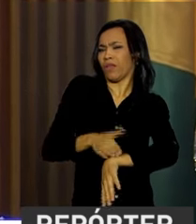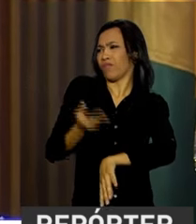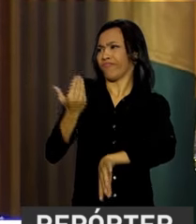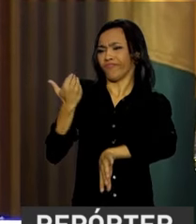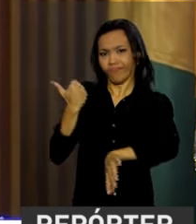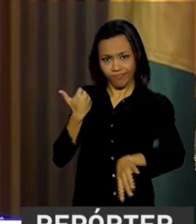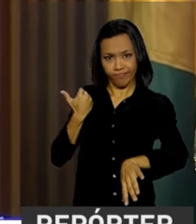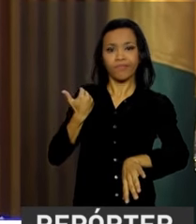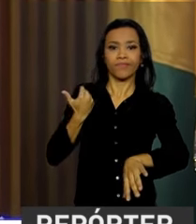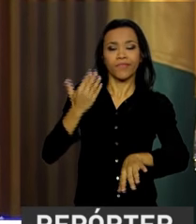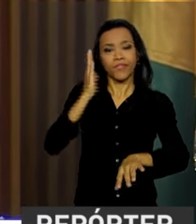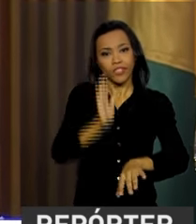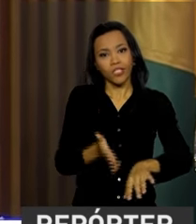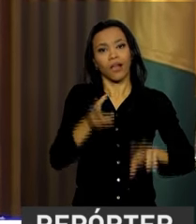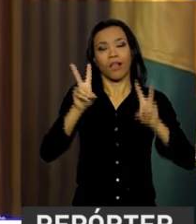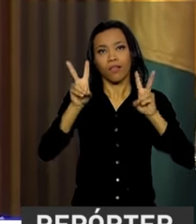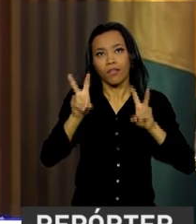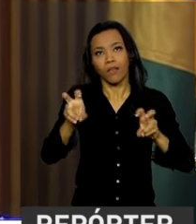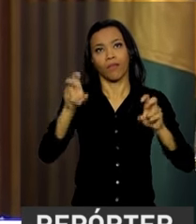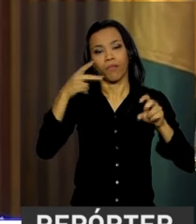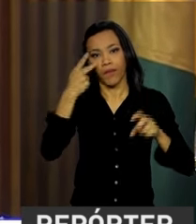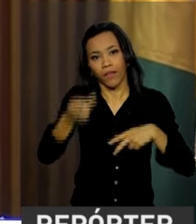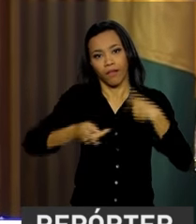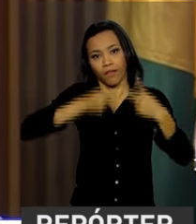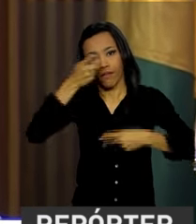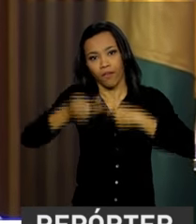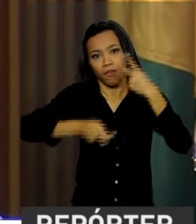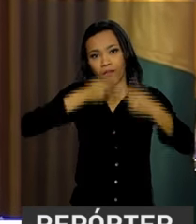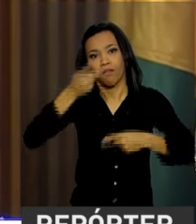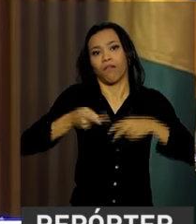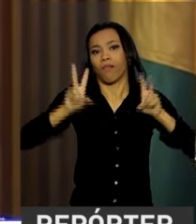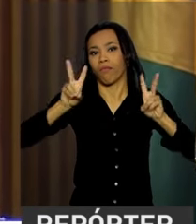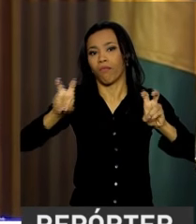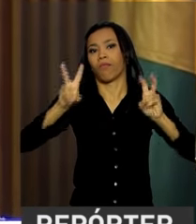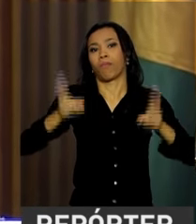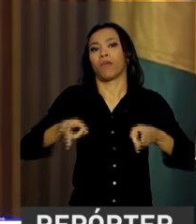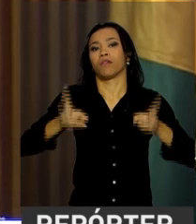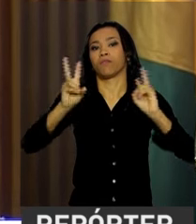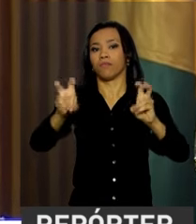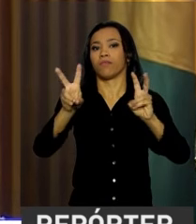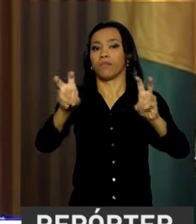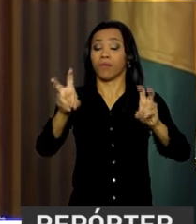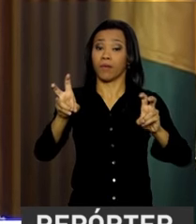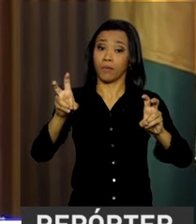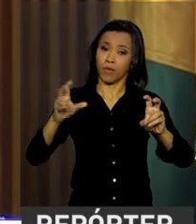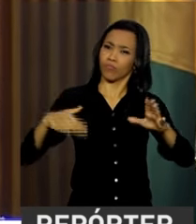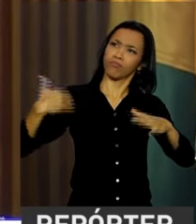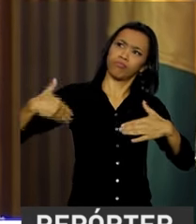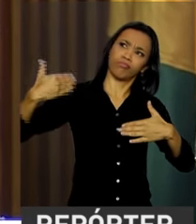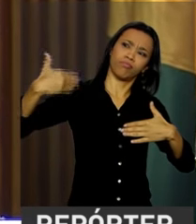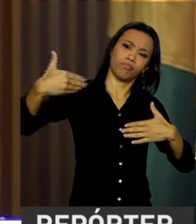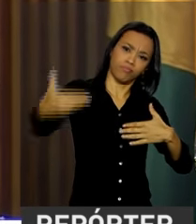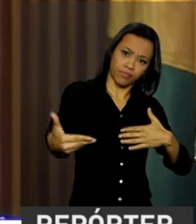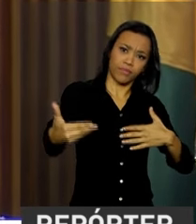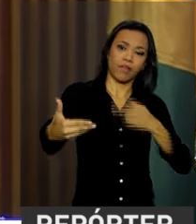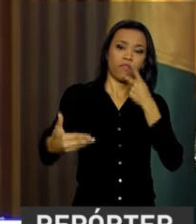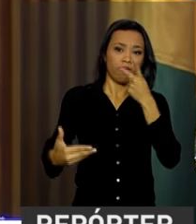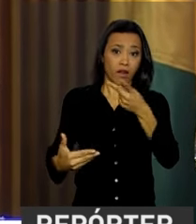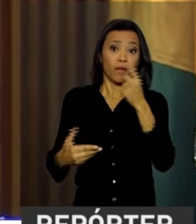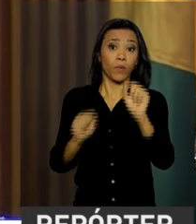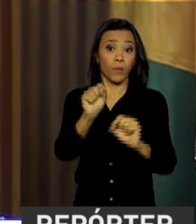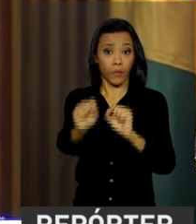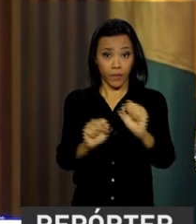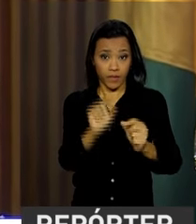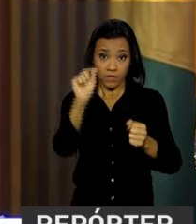trabalhou nesse tema. Nós próprios temos, ao longo do tempo, dito que se